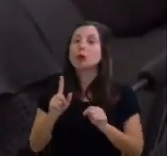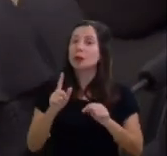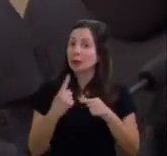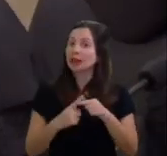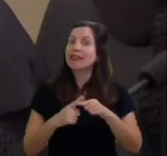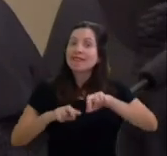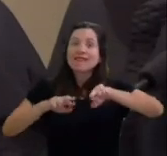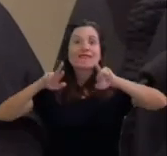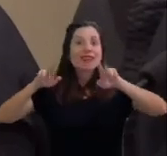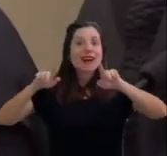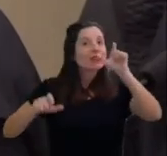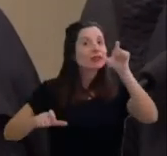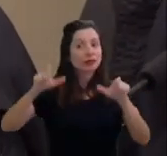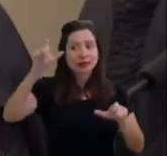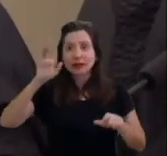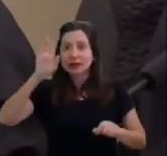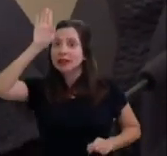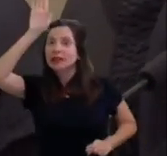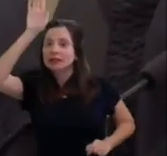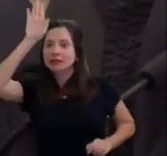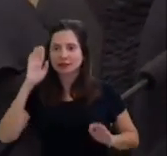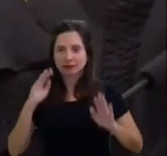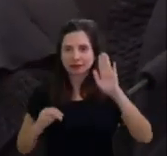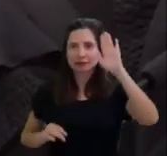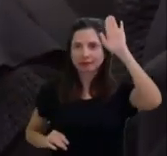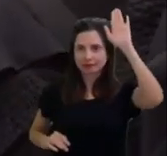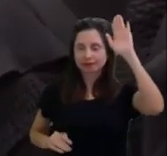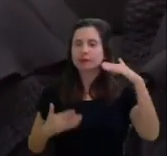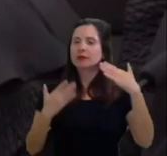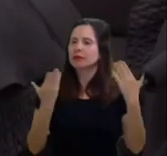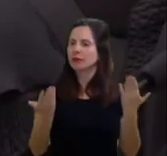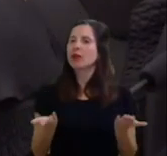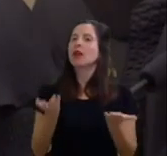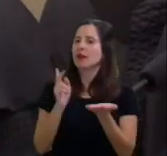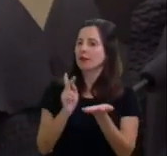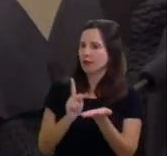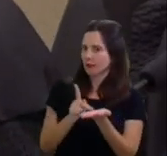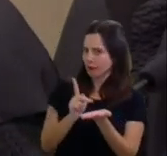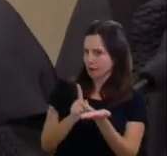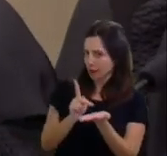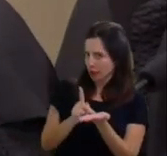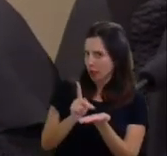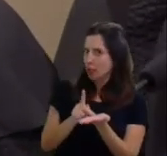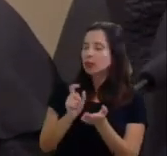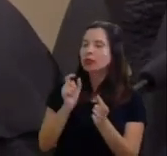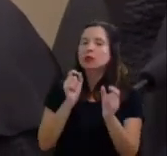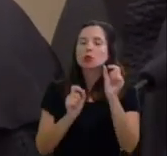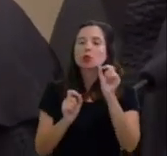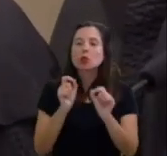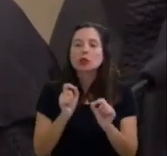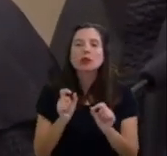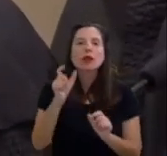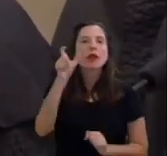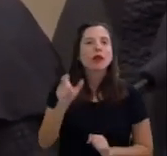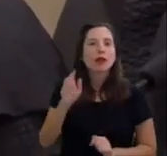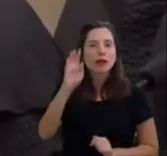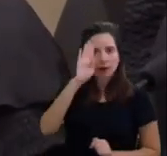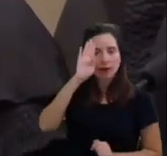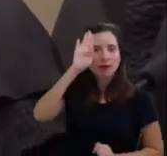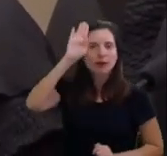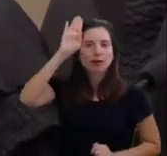numa campanha de eleições gerais. É verdade que determinado candidato poderia